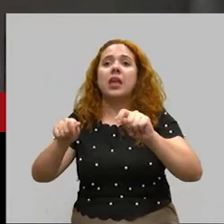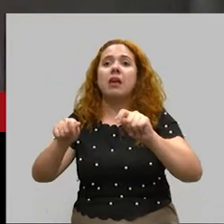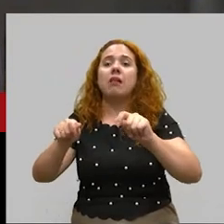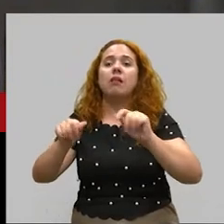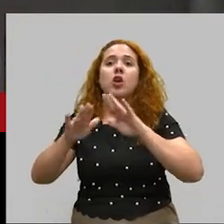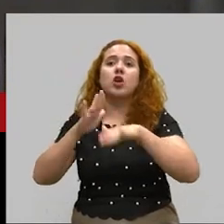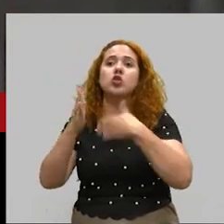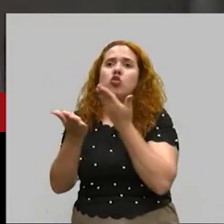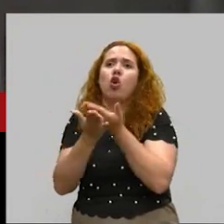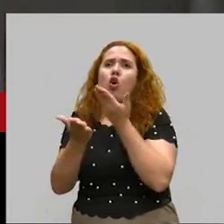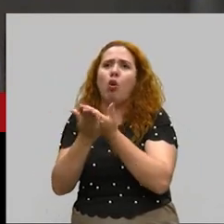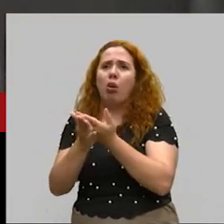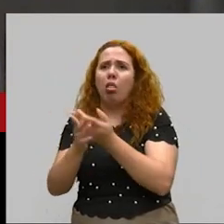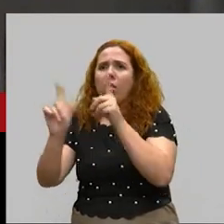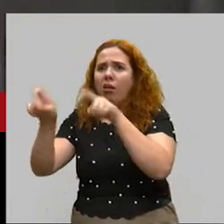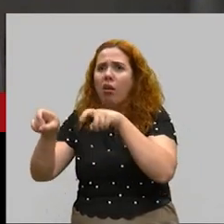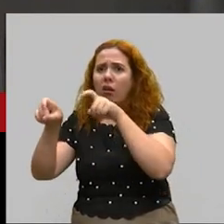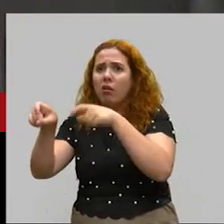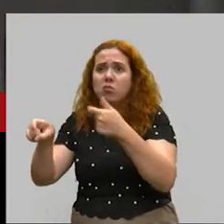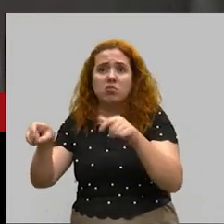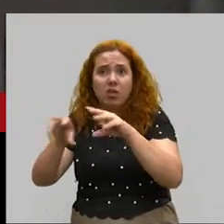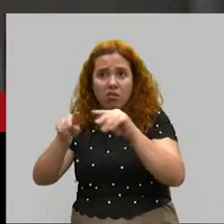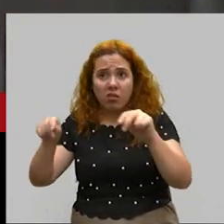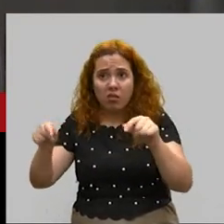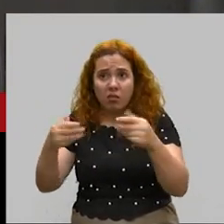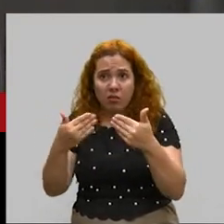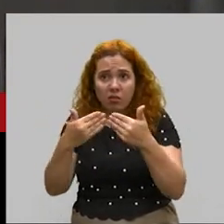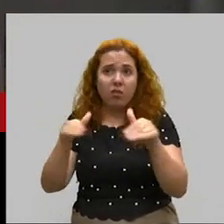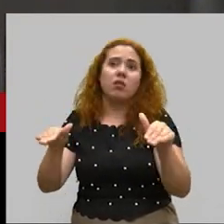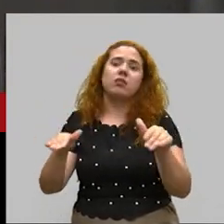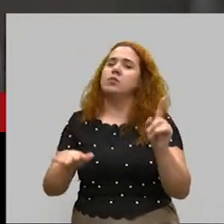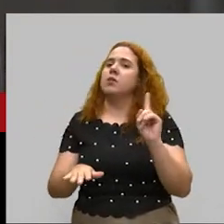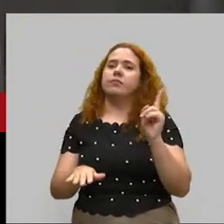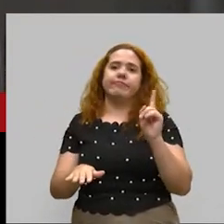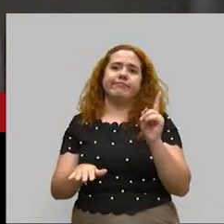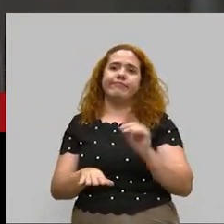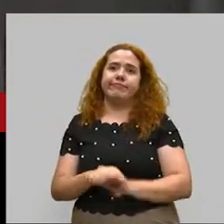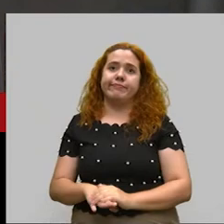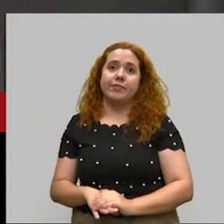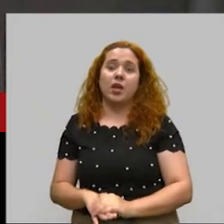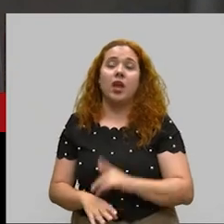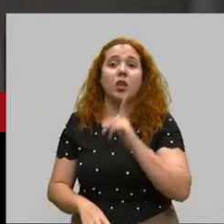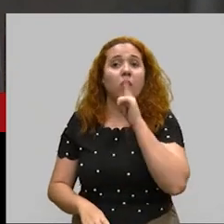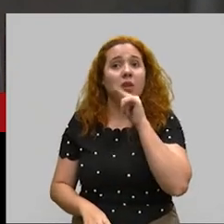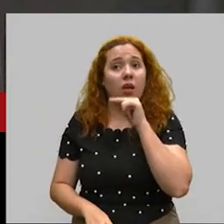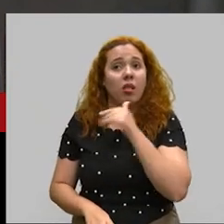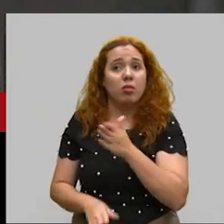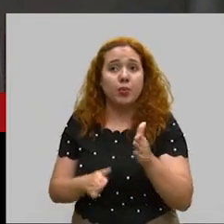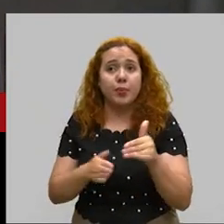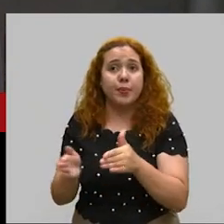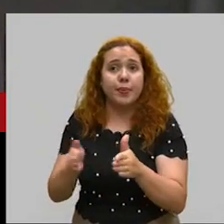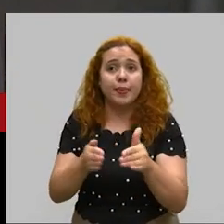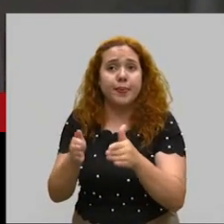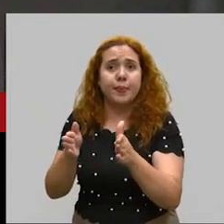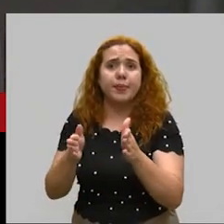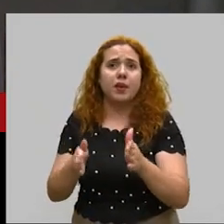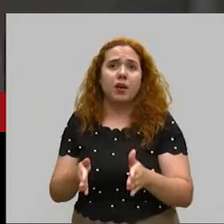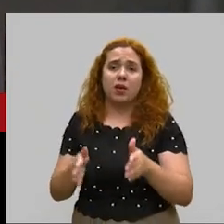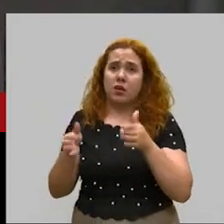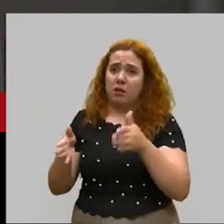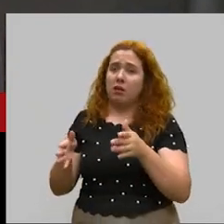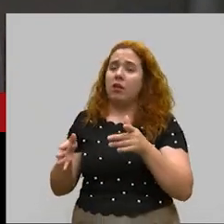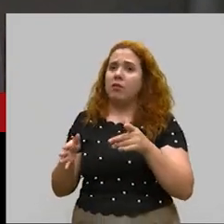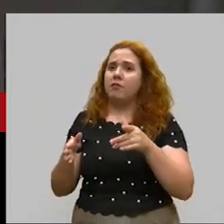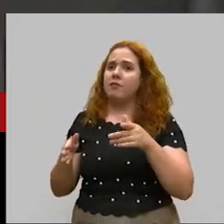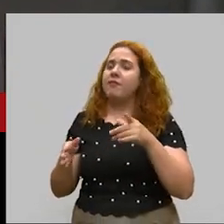campo sem terra e sem e ao falar de terra eu tô falando dos Rios né Porque nossos endereços de quem mora na na